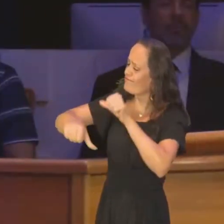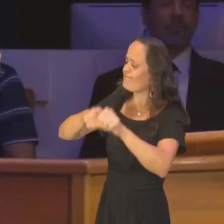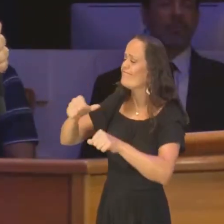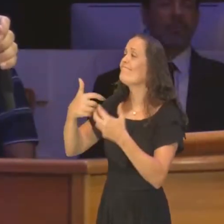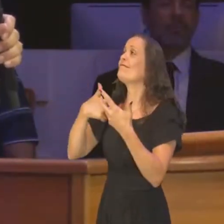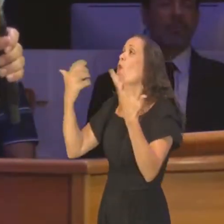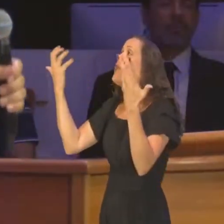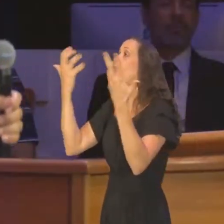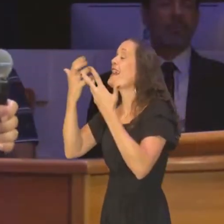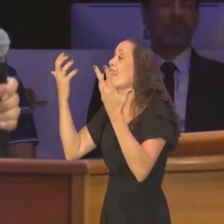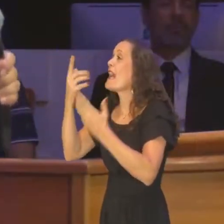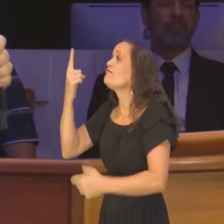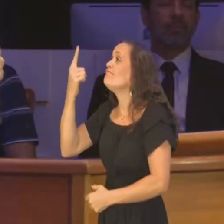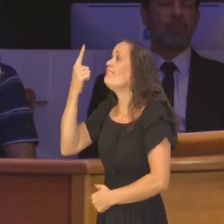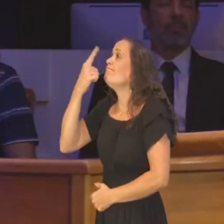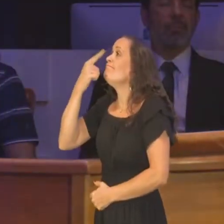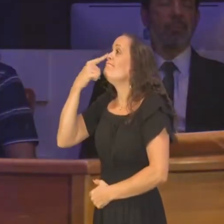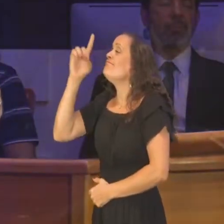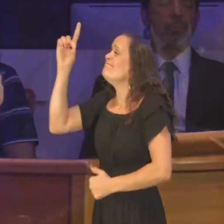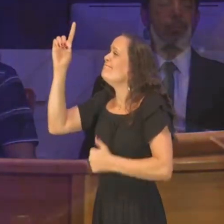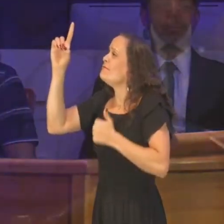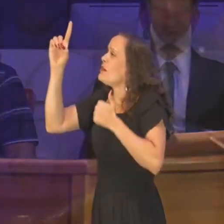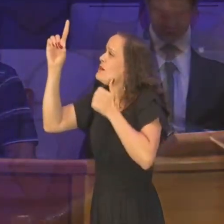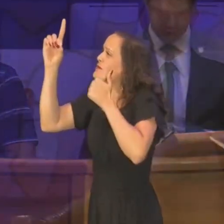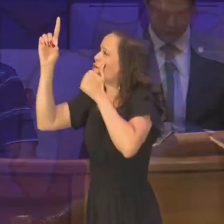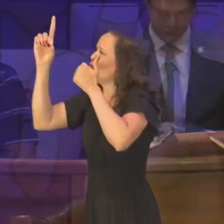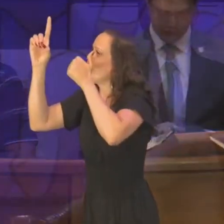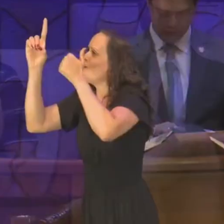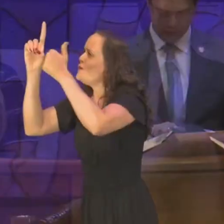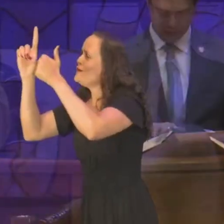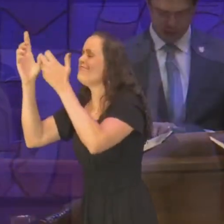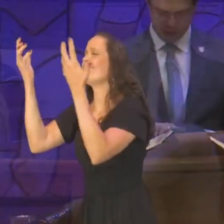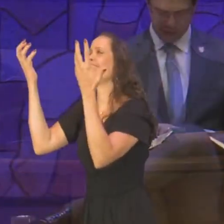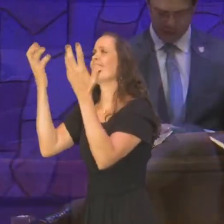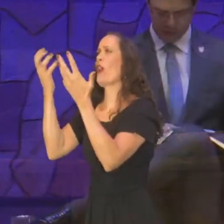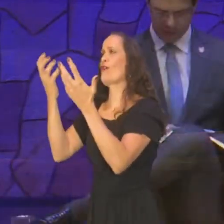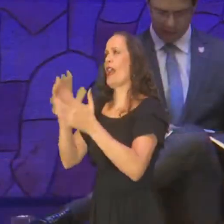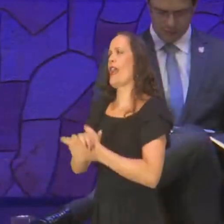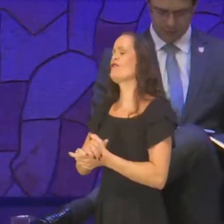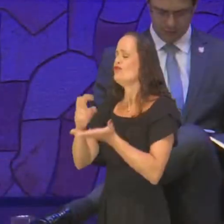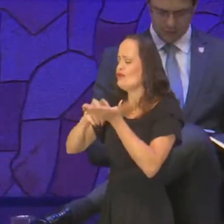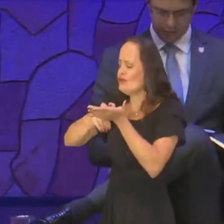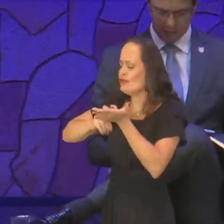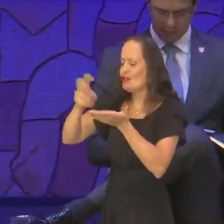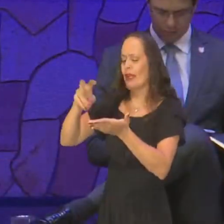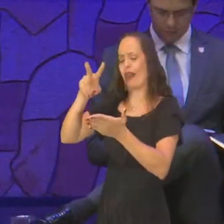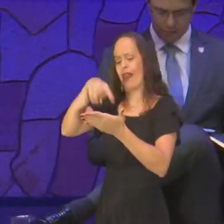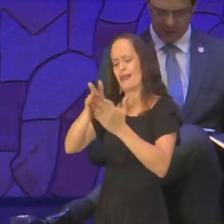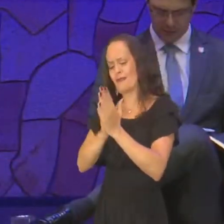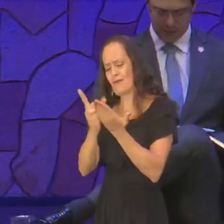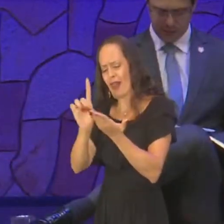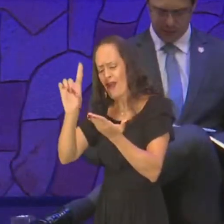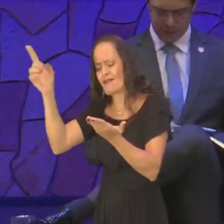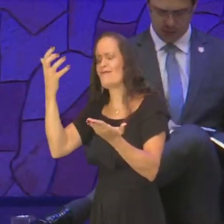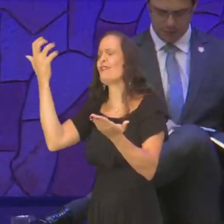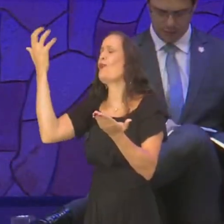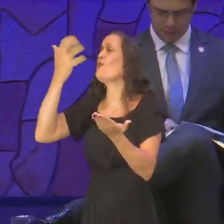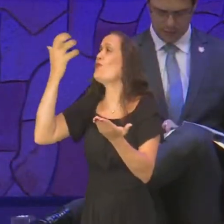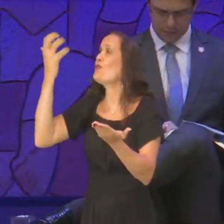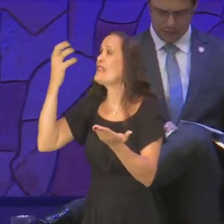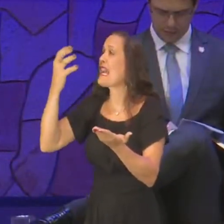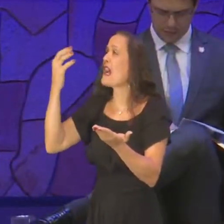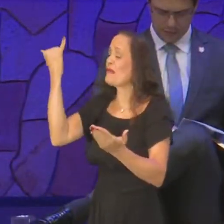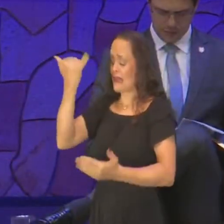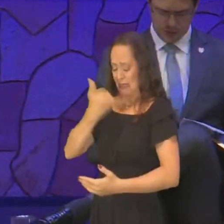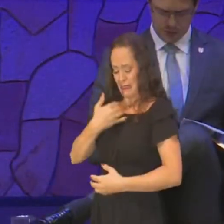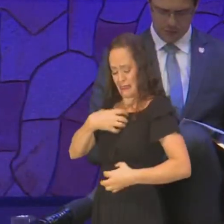Senhor, me aproximar do teu altar, Senhor, me dê sede pelas manhãs, eu quero ler a tua palavra, Senhor, me incomode pelo